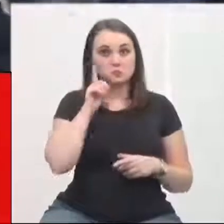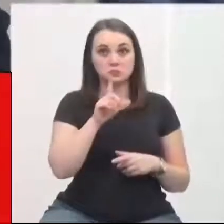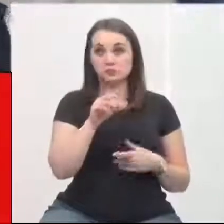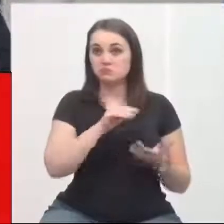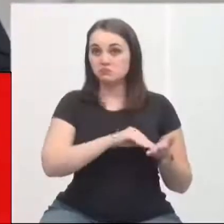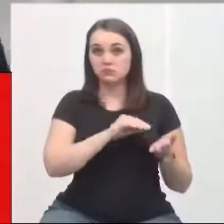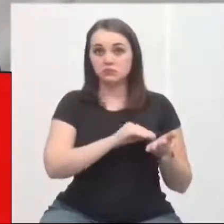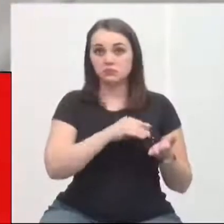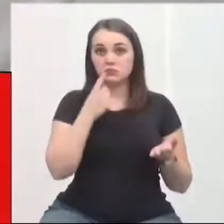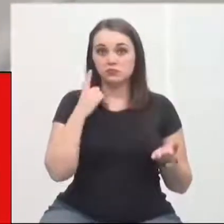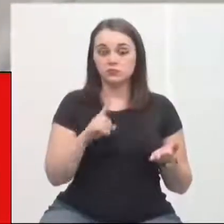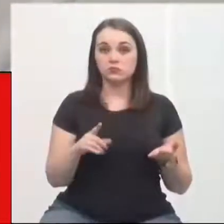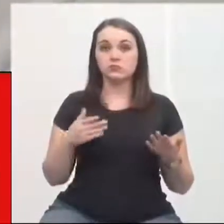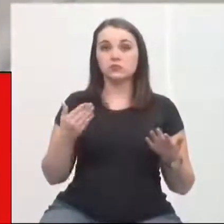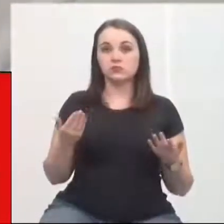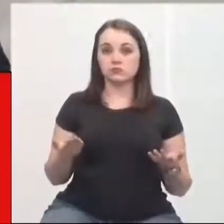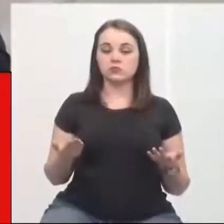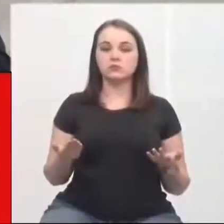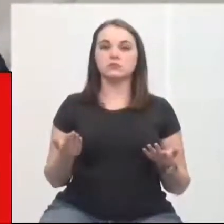Né, Joyce?